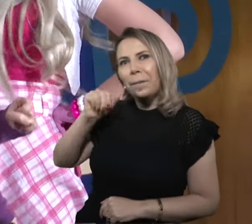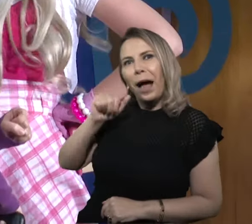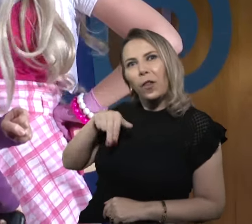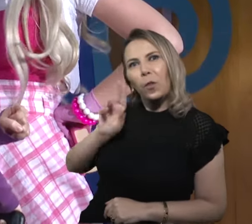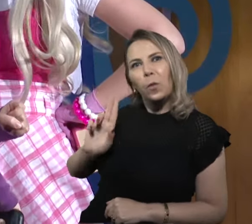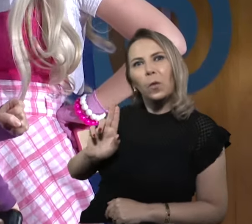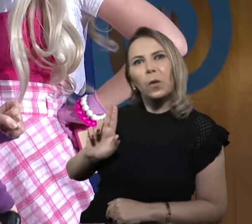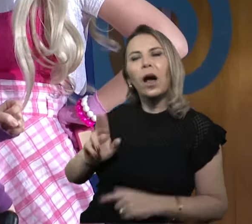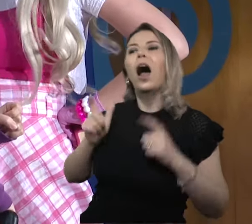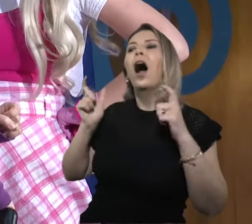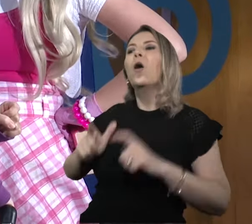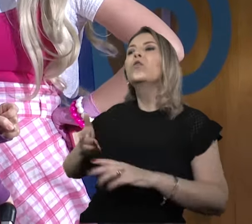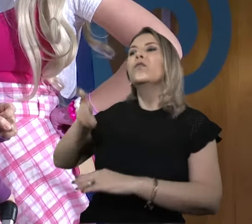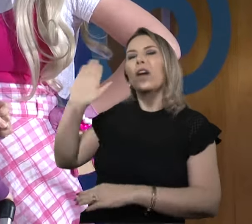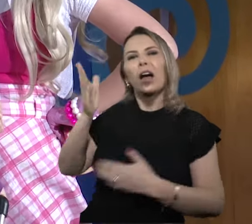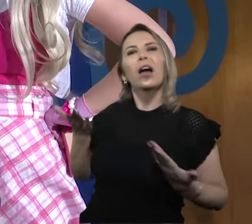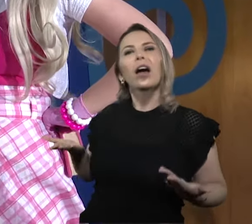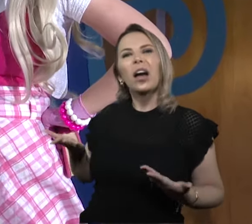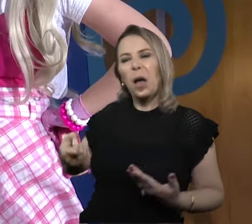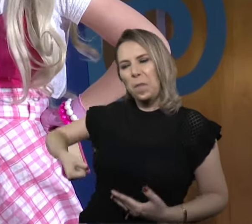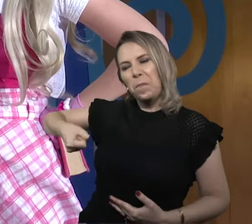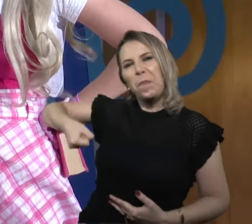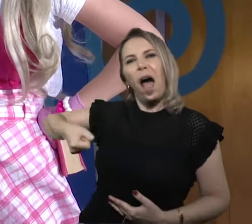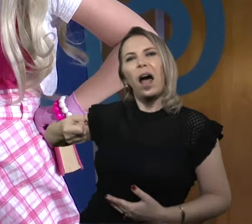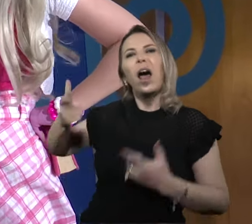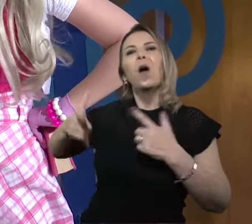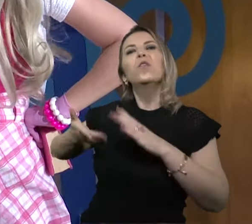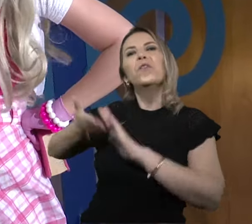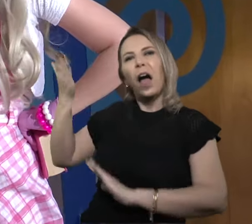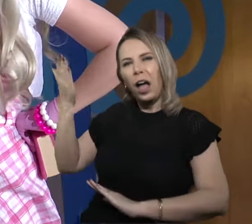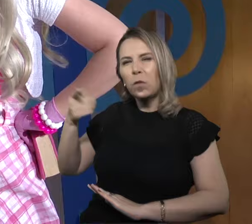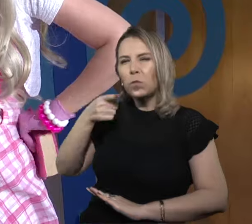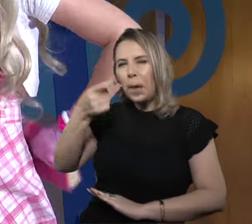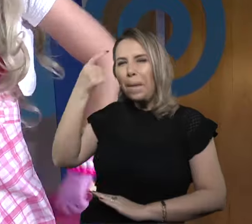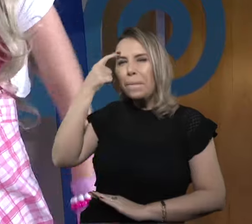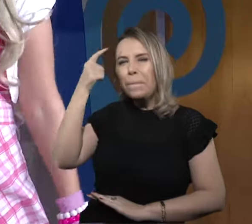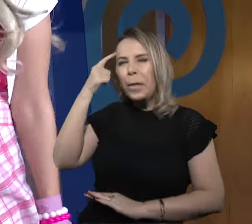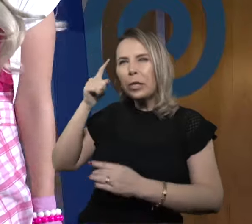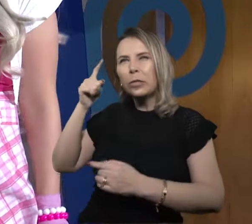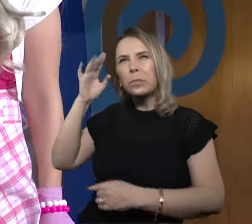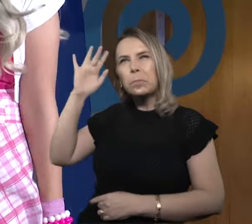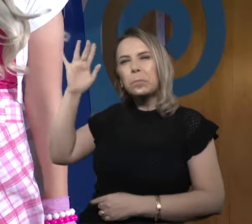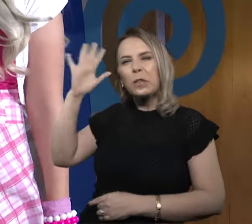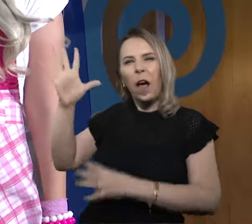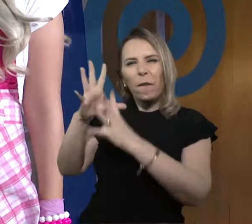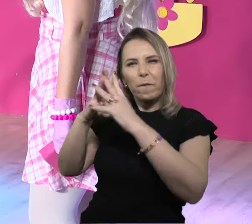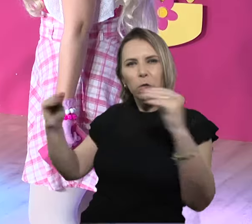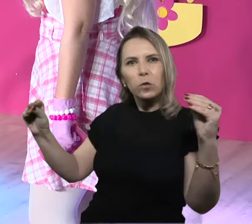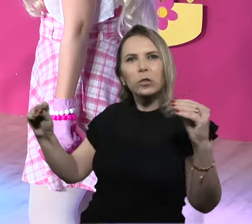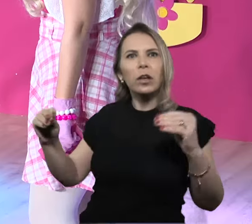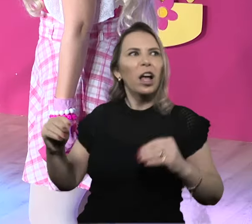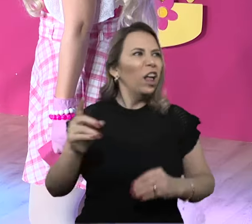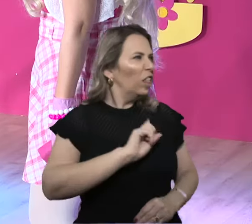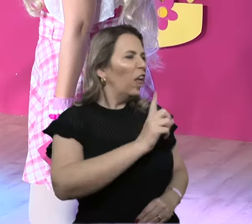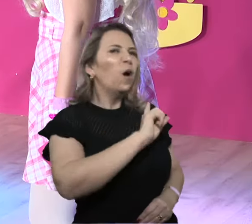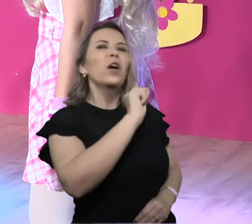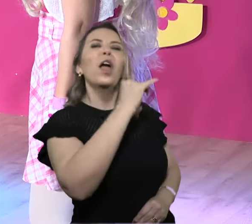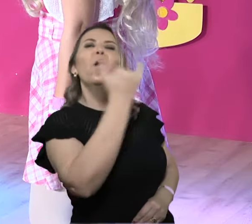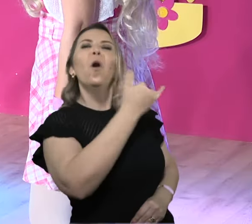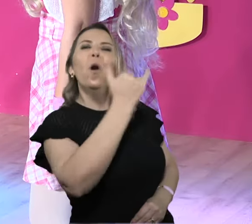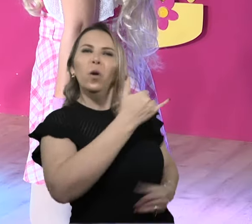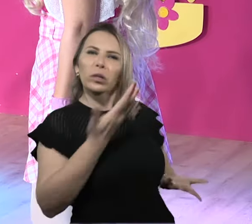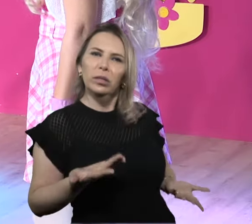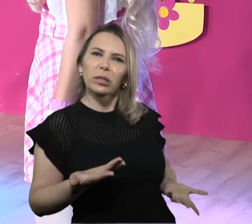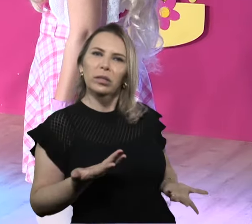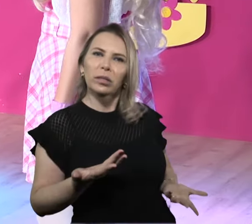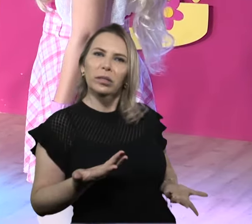Manu! Aonde é que você pensa que vai com essa mala, hein, menina? Você tá pensando em fugir? Não, quem foi que te